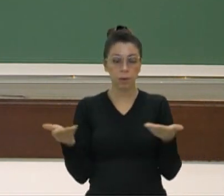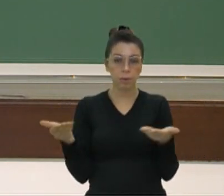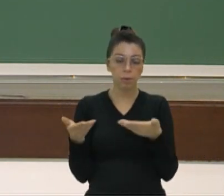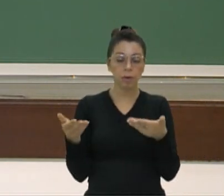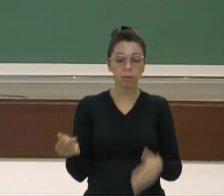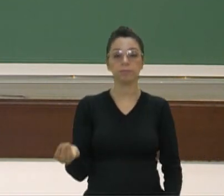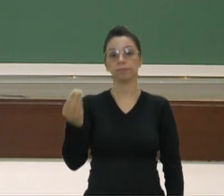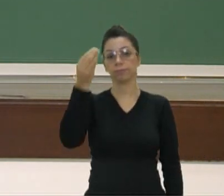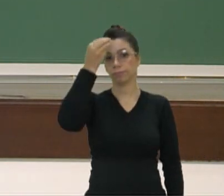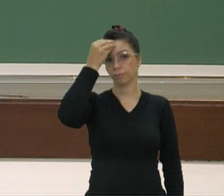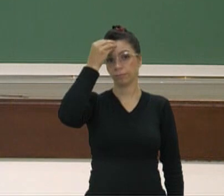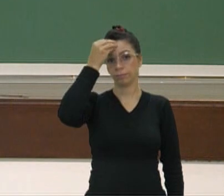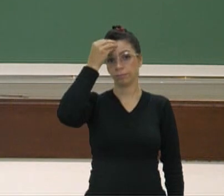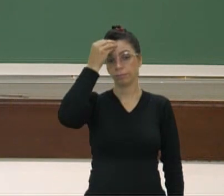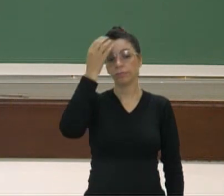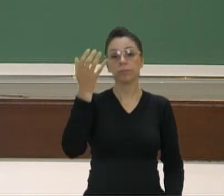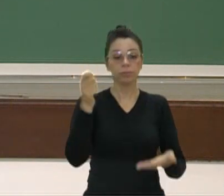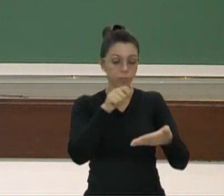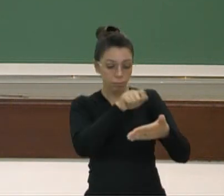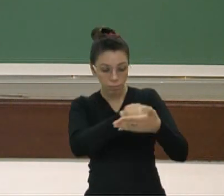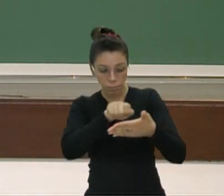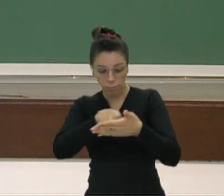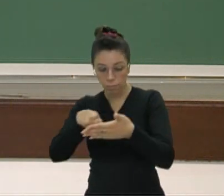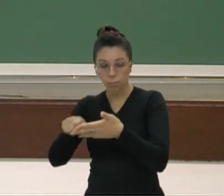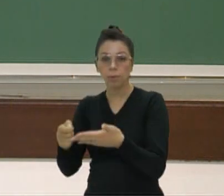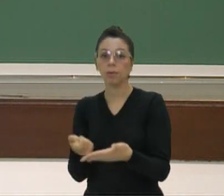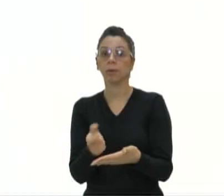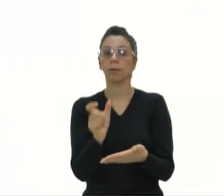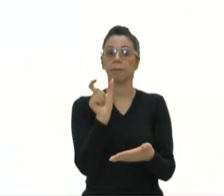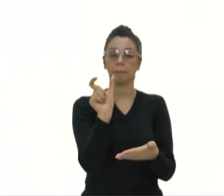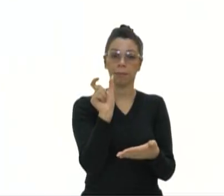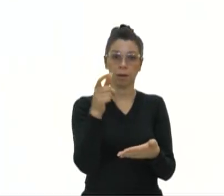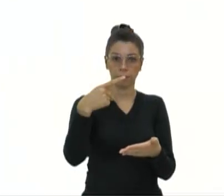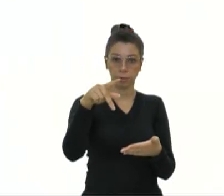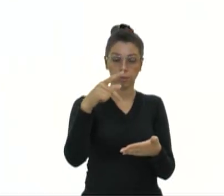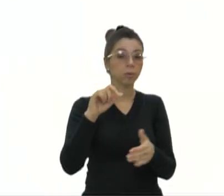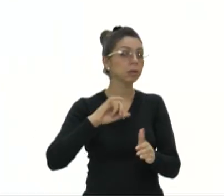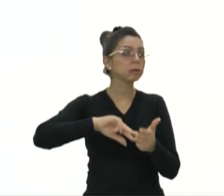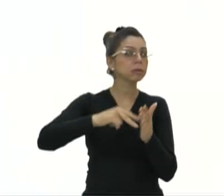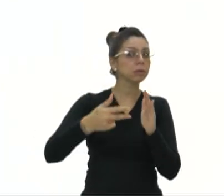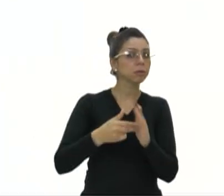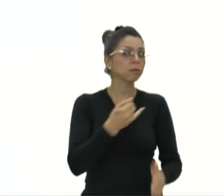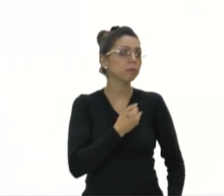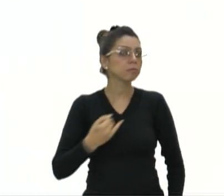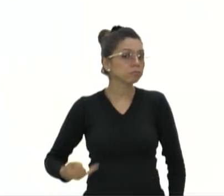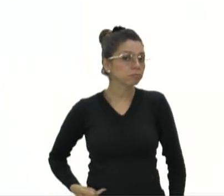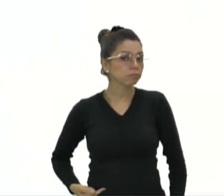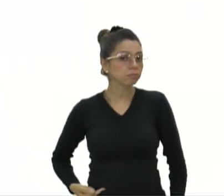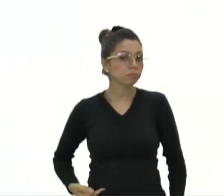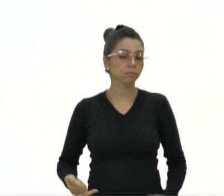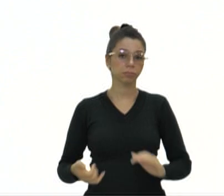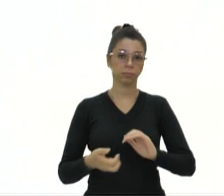fixar bem, eu quero que vocês escrevam com suas palavras o que é imperialismo.